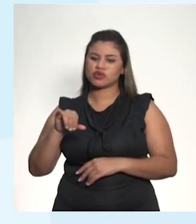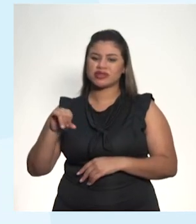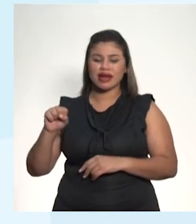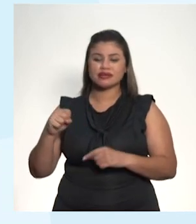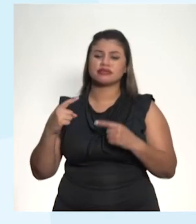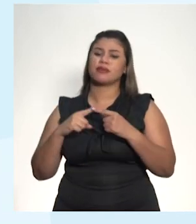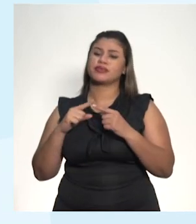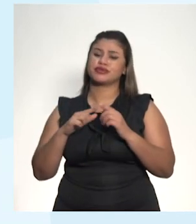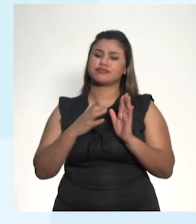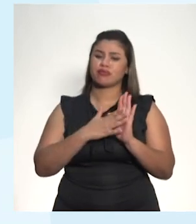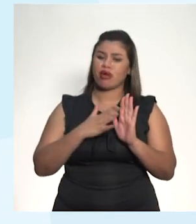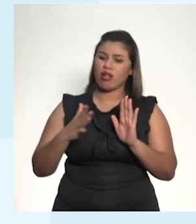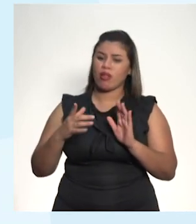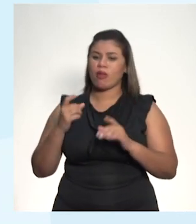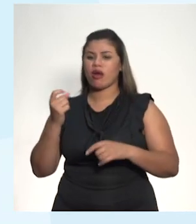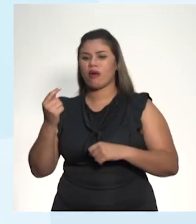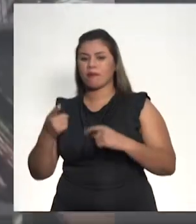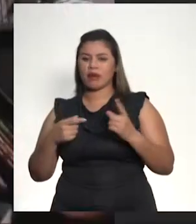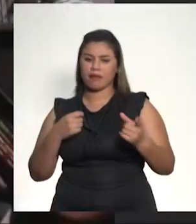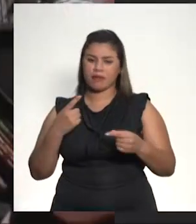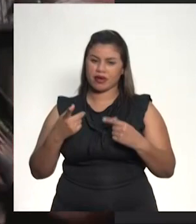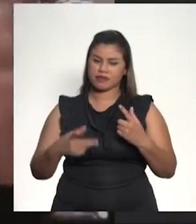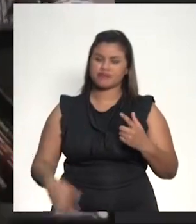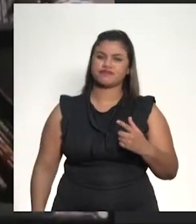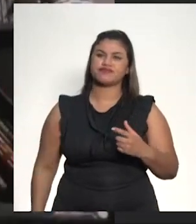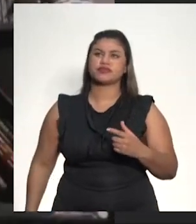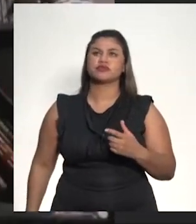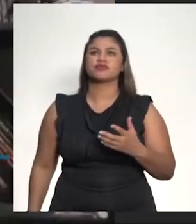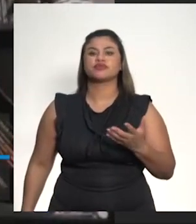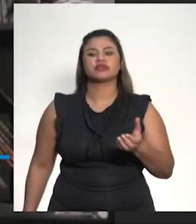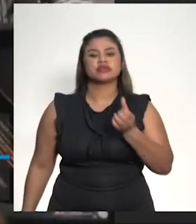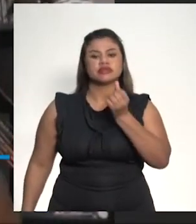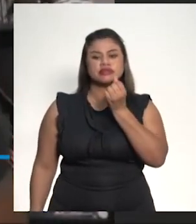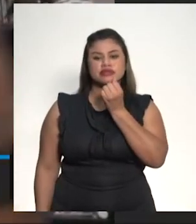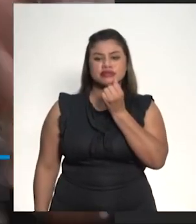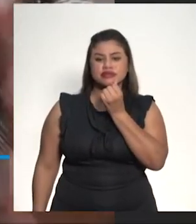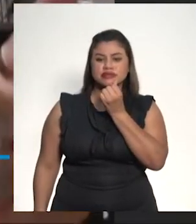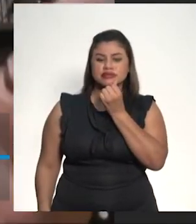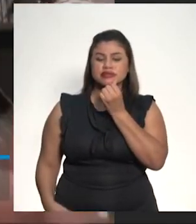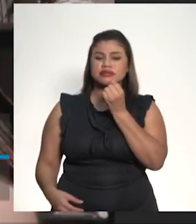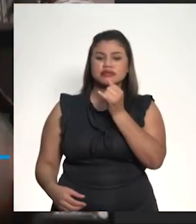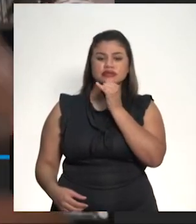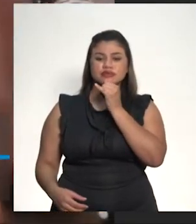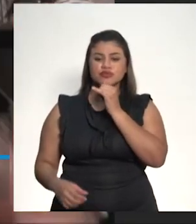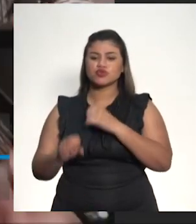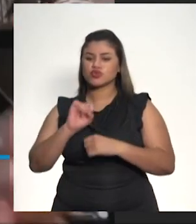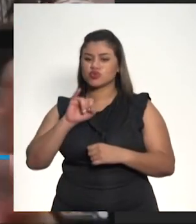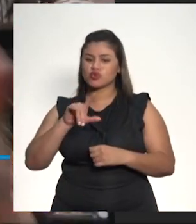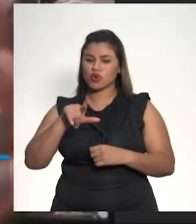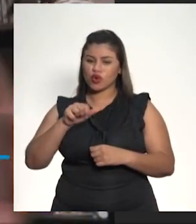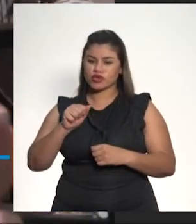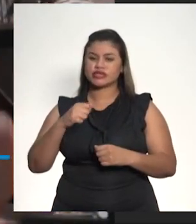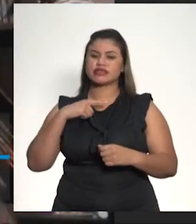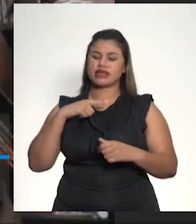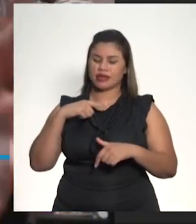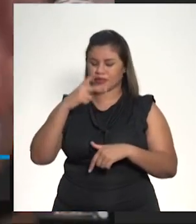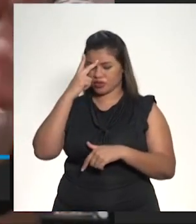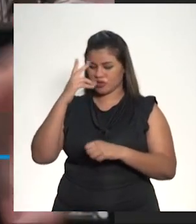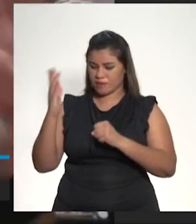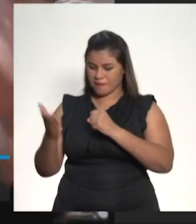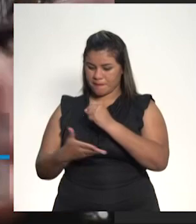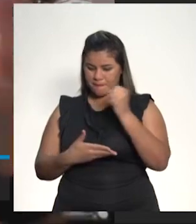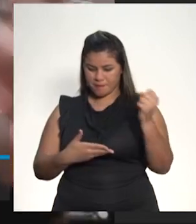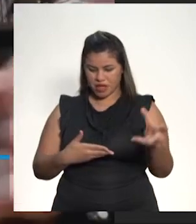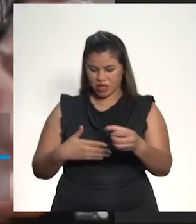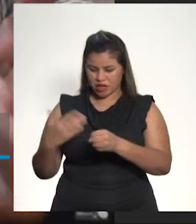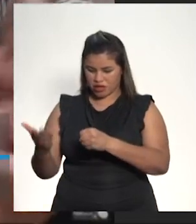ali vinculados a emprego de safra. Então, estamos na época da safra da soja, então a gente vai ter ali trabalhadores que vão